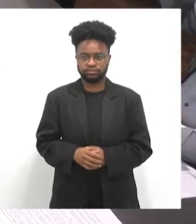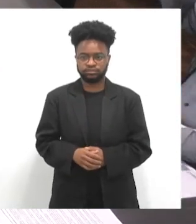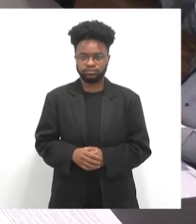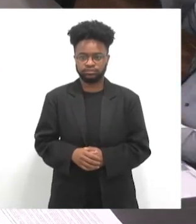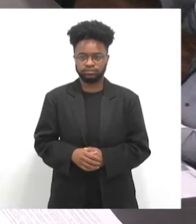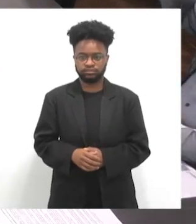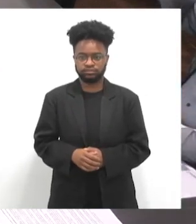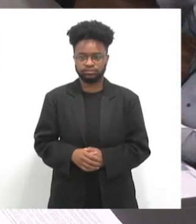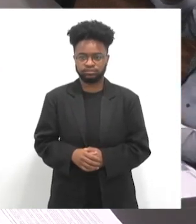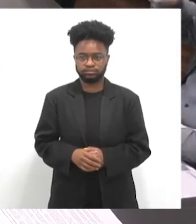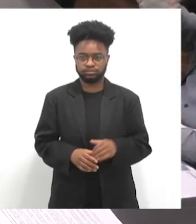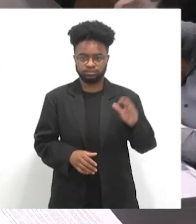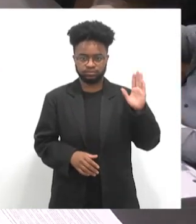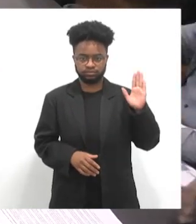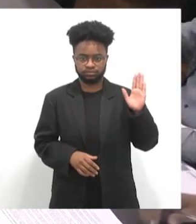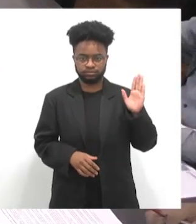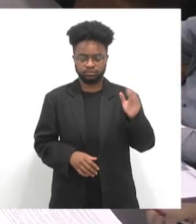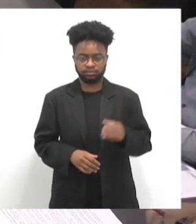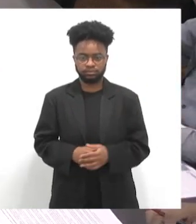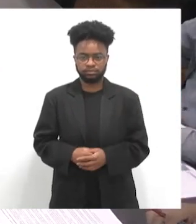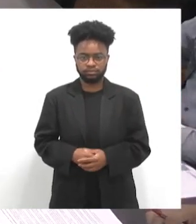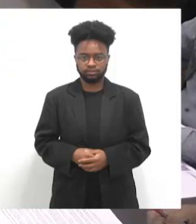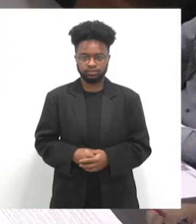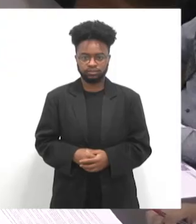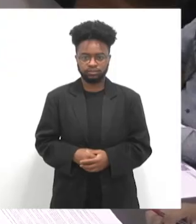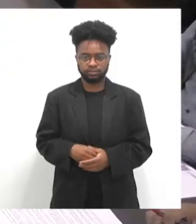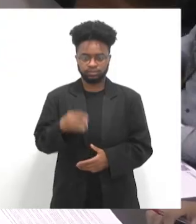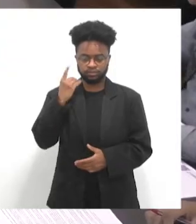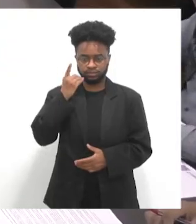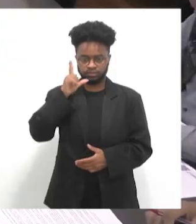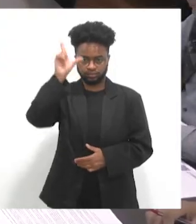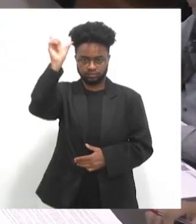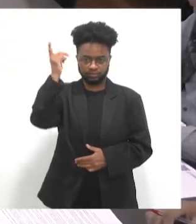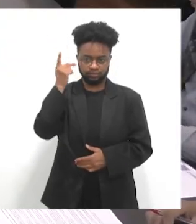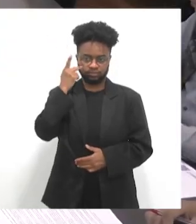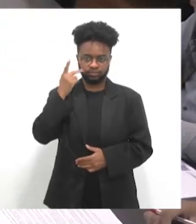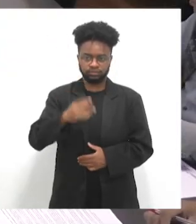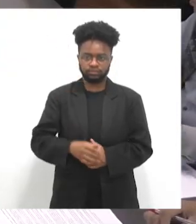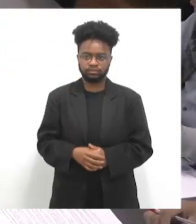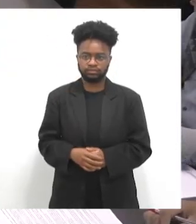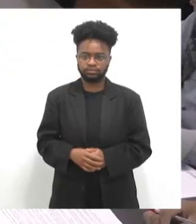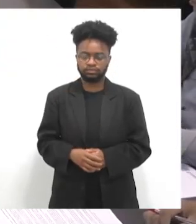Primeiro... Questão de ordem, senhor presidente. Pois não, deputado Luiz Paulo.